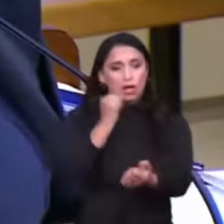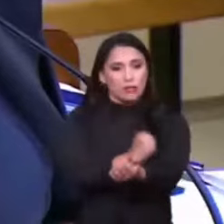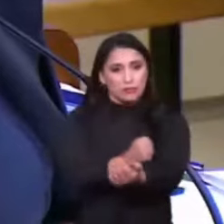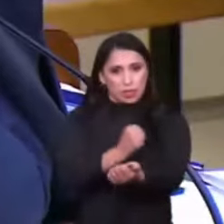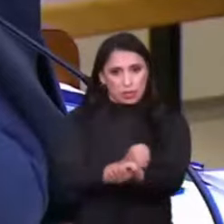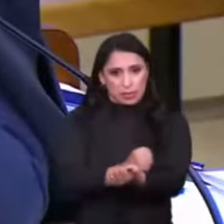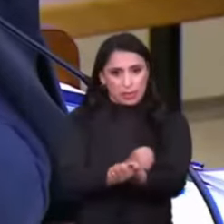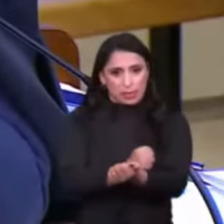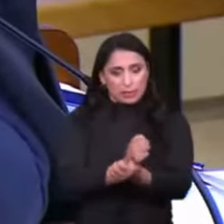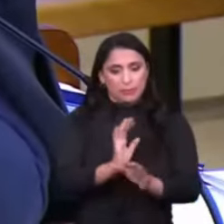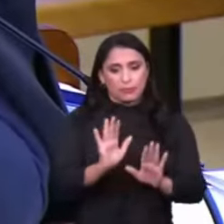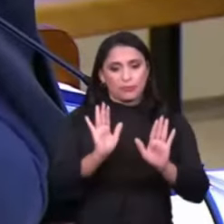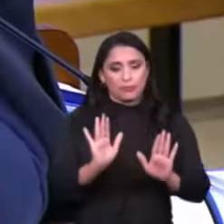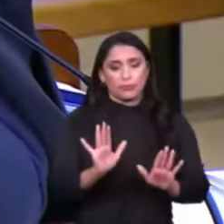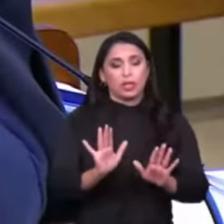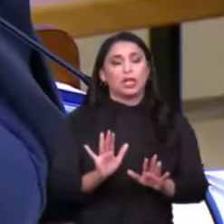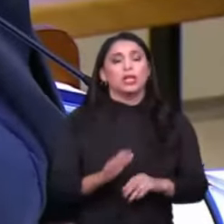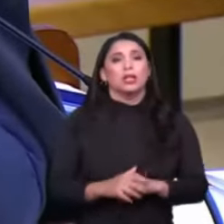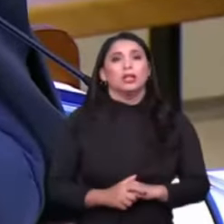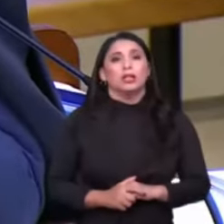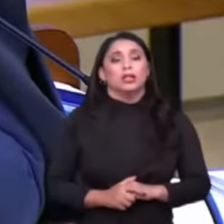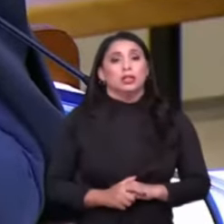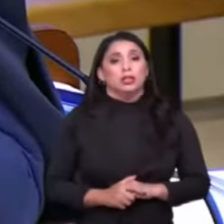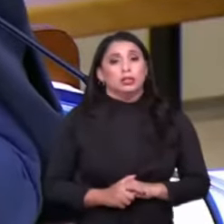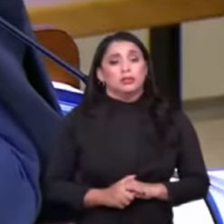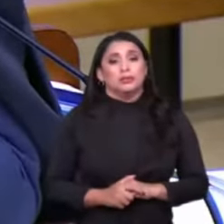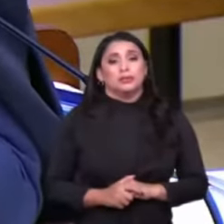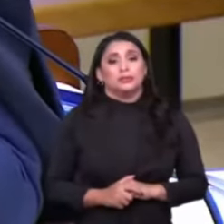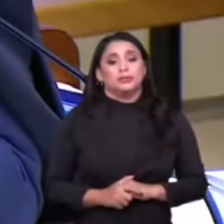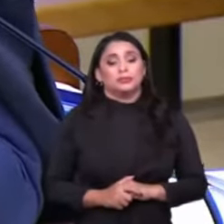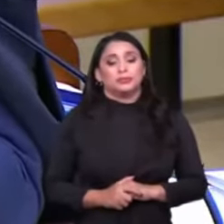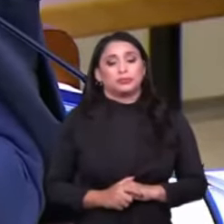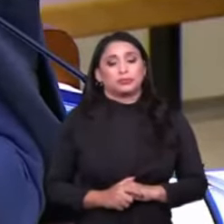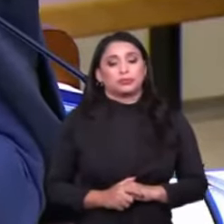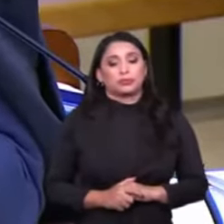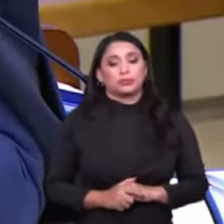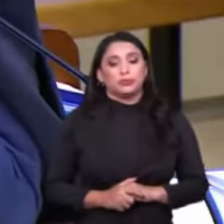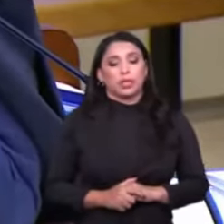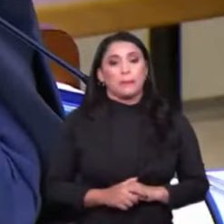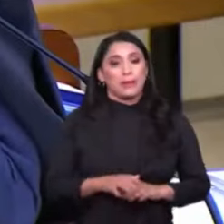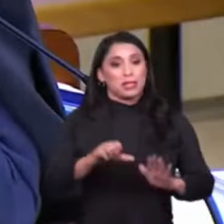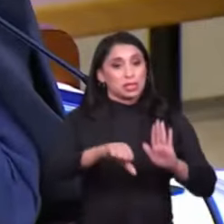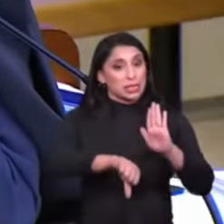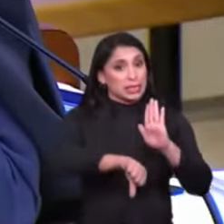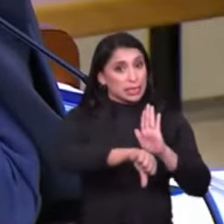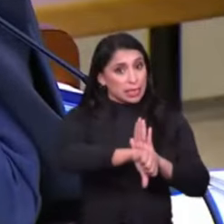Ressaltamos, prossegue ele, que não estamos de forma alguma descriminalizando